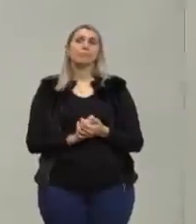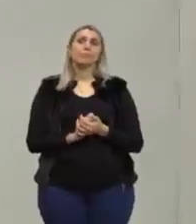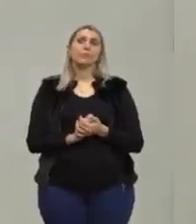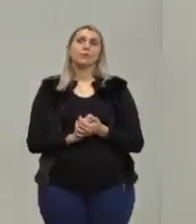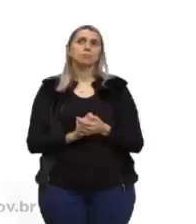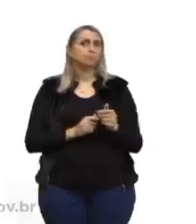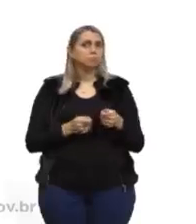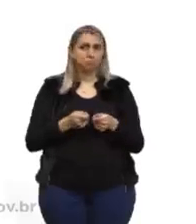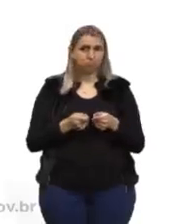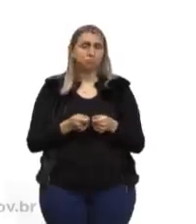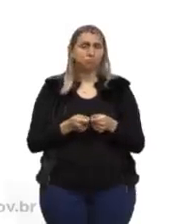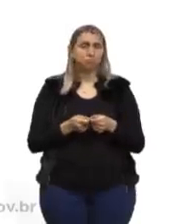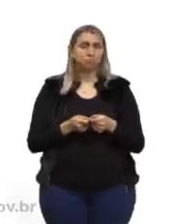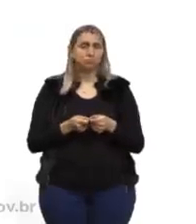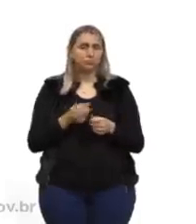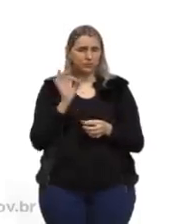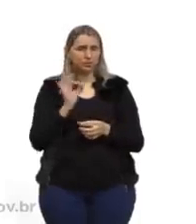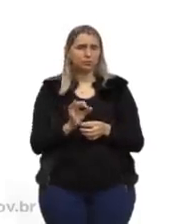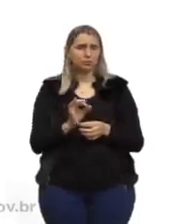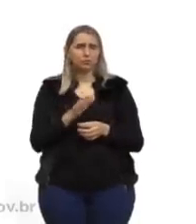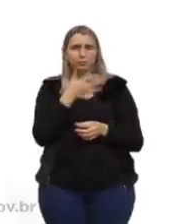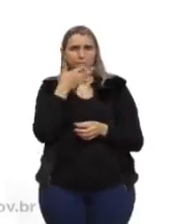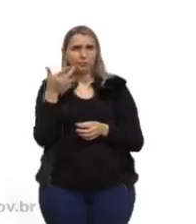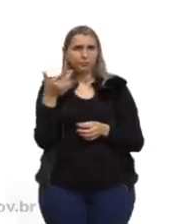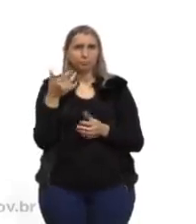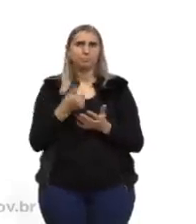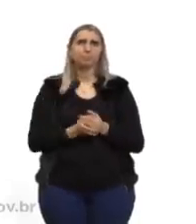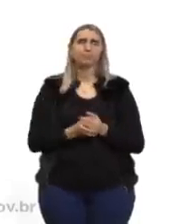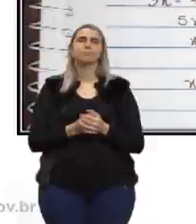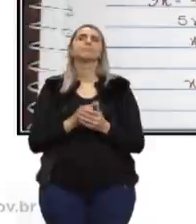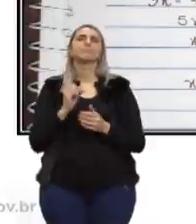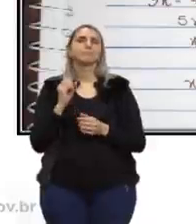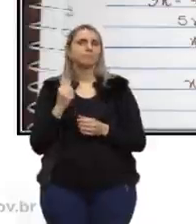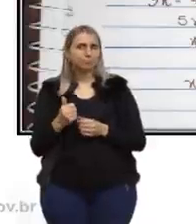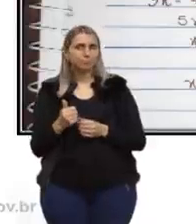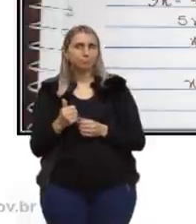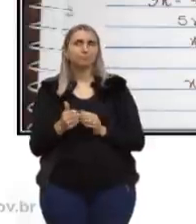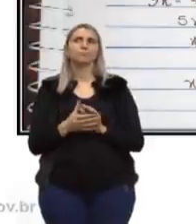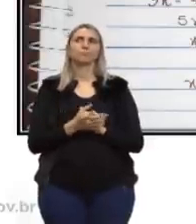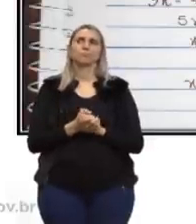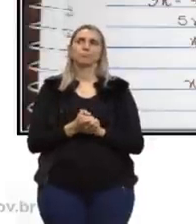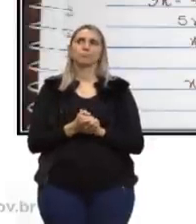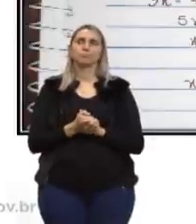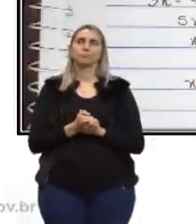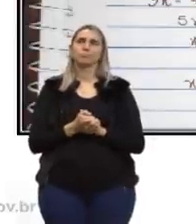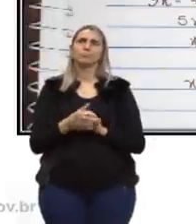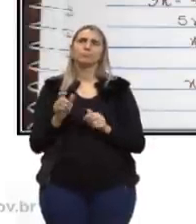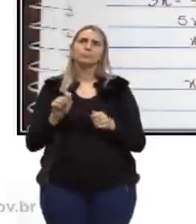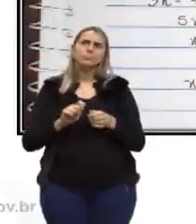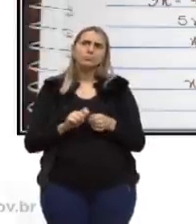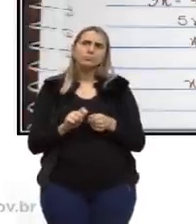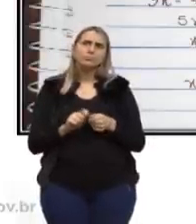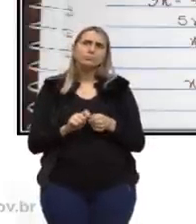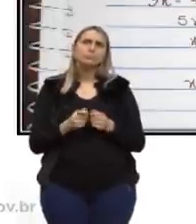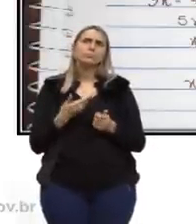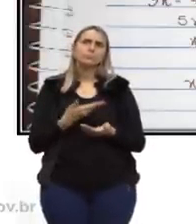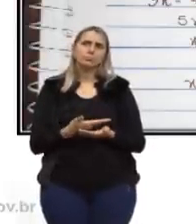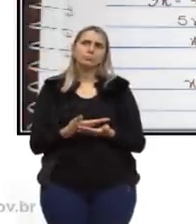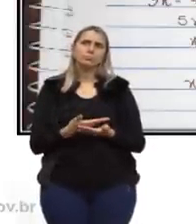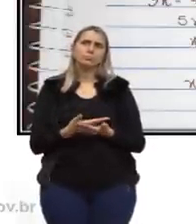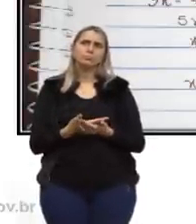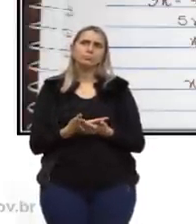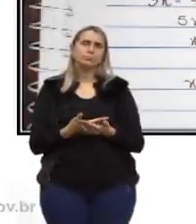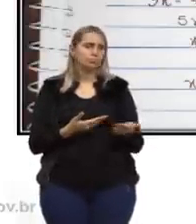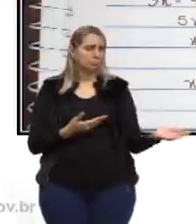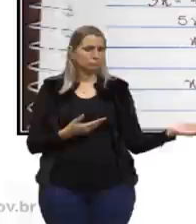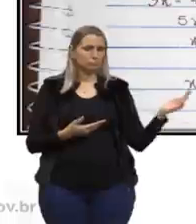sob controle, está tudo certinho e está tudo facinho. Tá bom? Então, olha só. O que, que nós fizemos? Eu